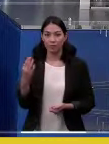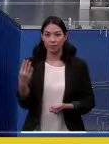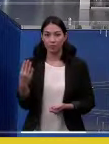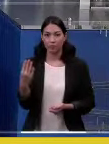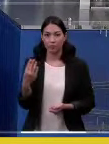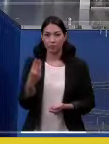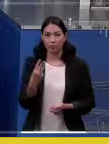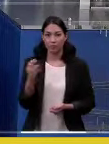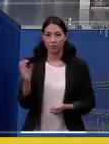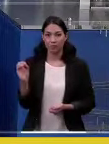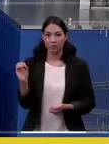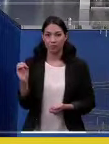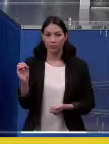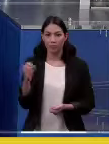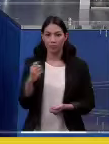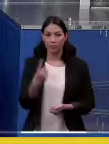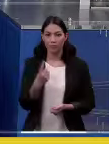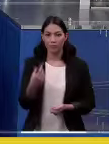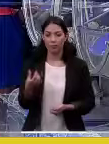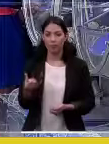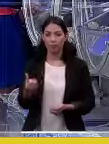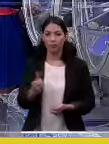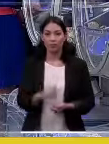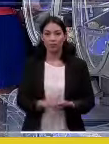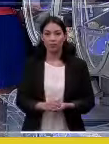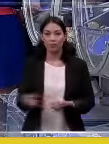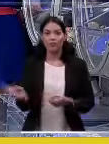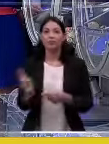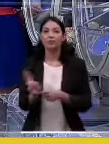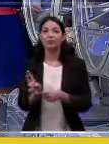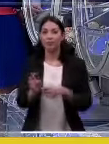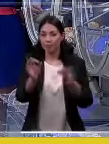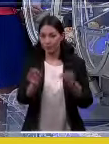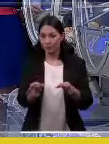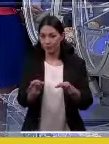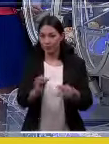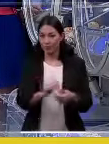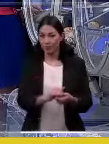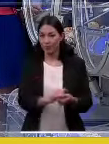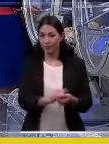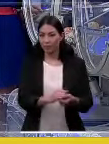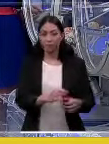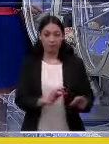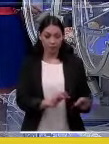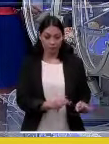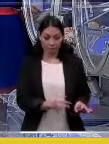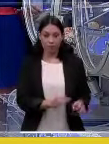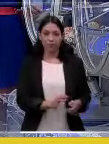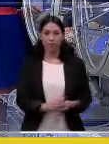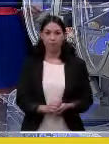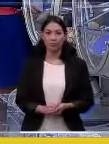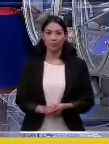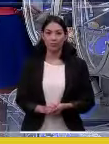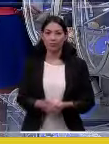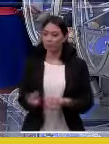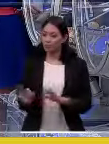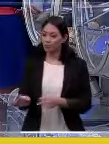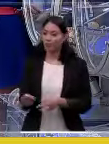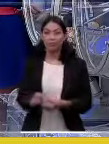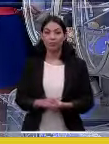04, 30 e 16. Os senhores auditores confirmam ao microfone? Sim, confirmo.